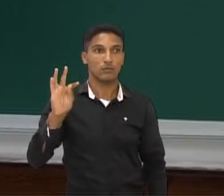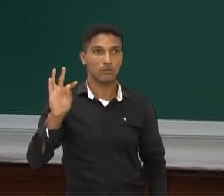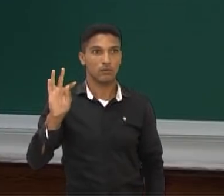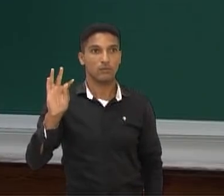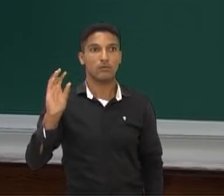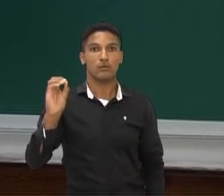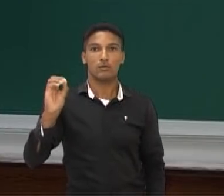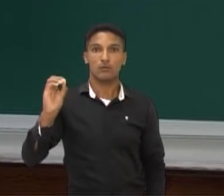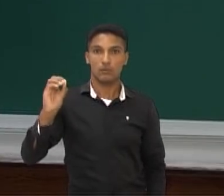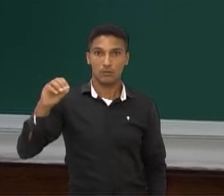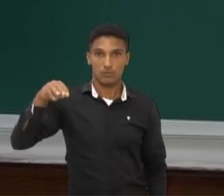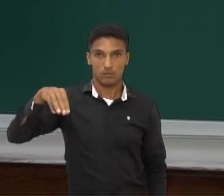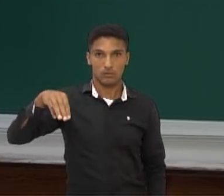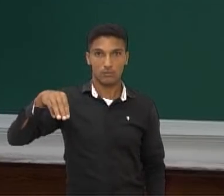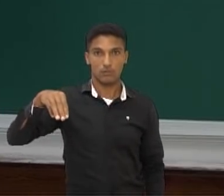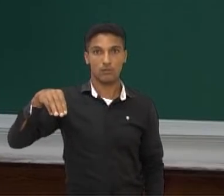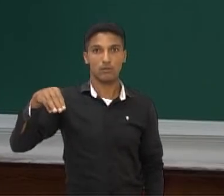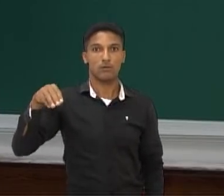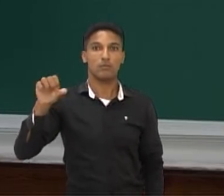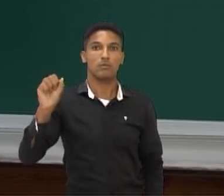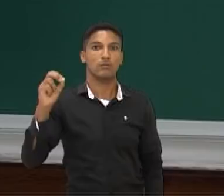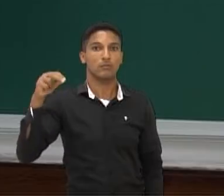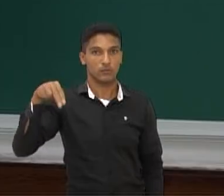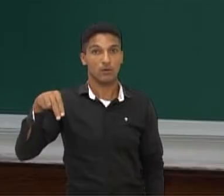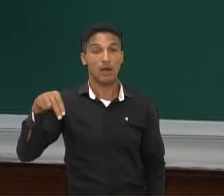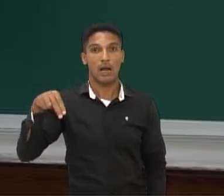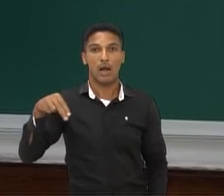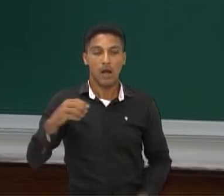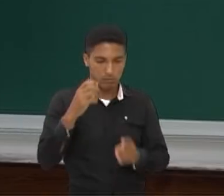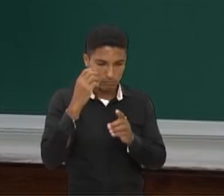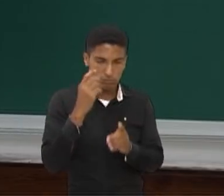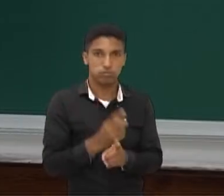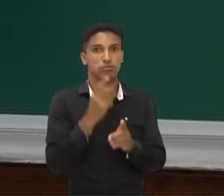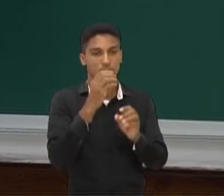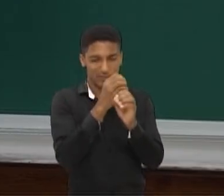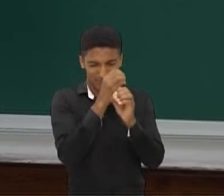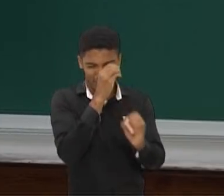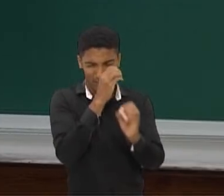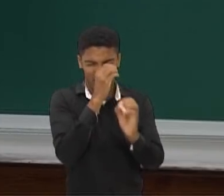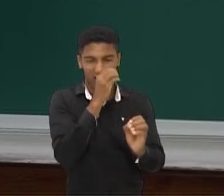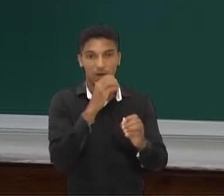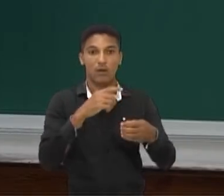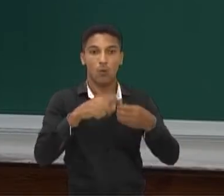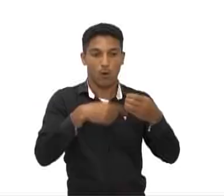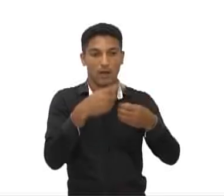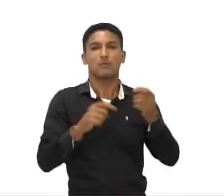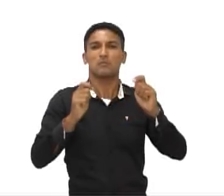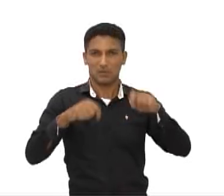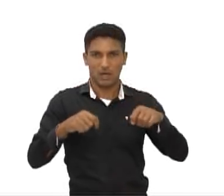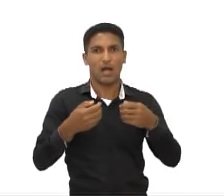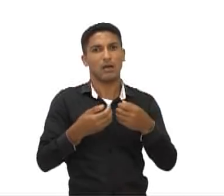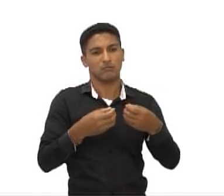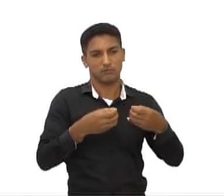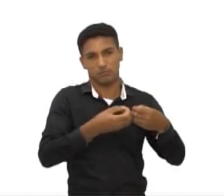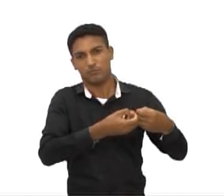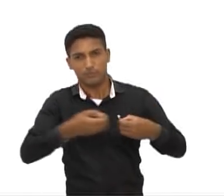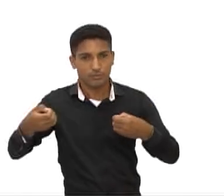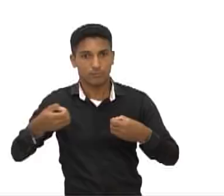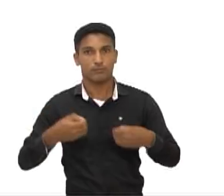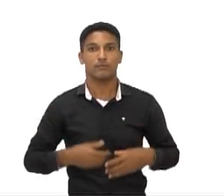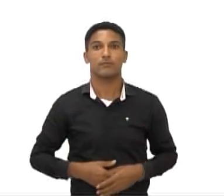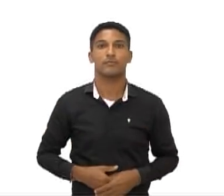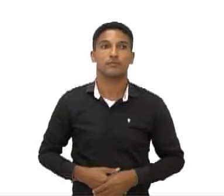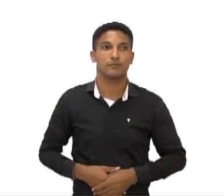a ciência. Então vamos lá, olha só. O que ele concluiu? Primeiro, ele pensou o seguinte,